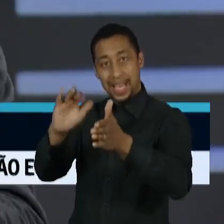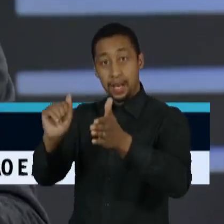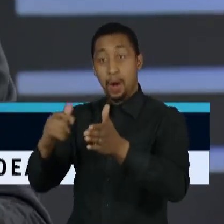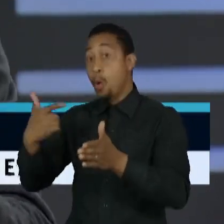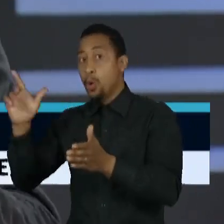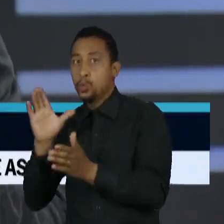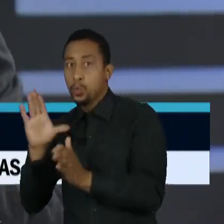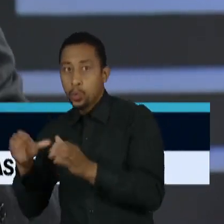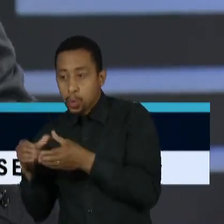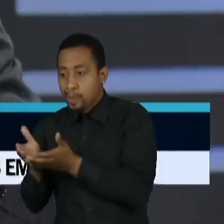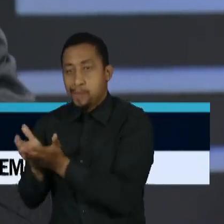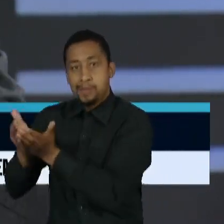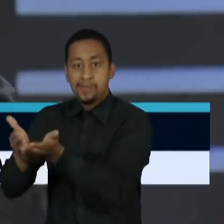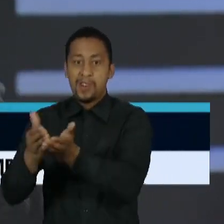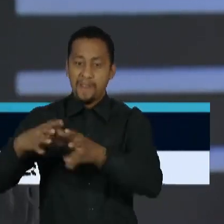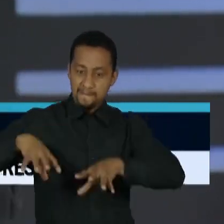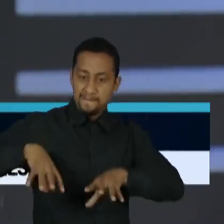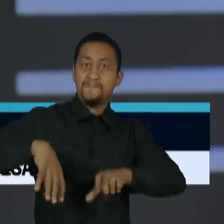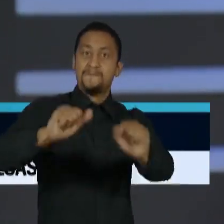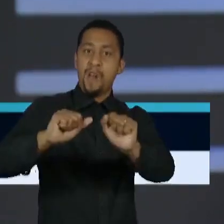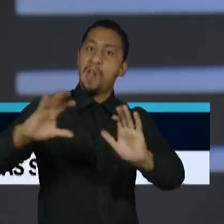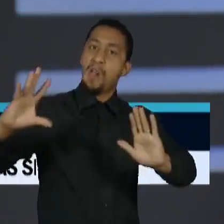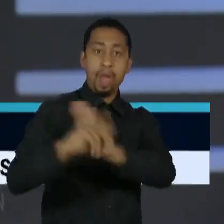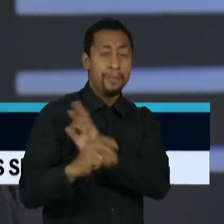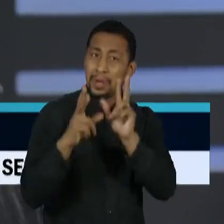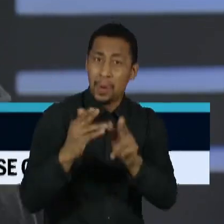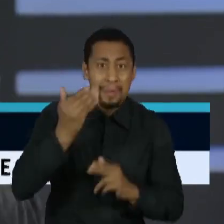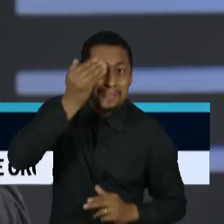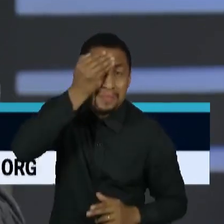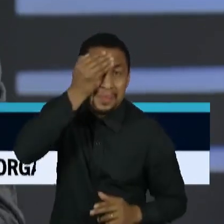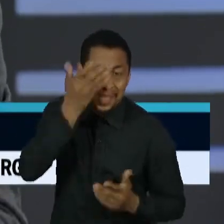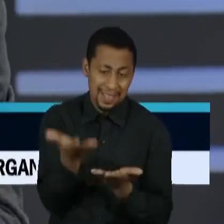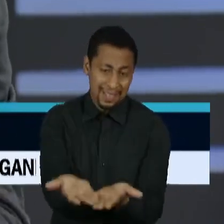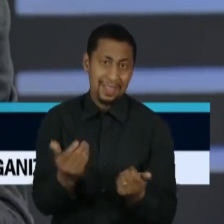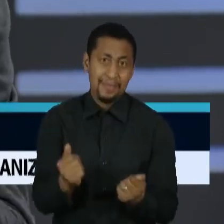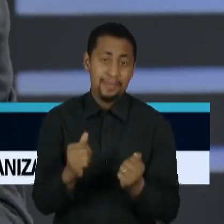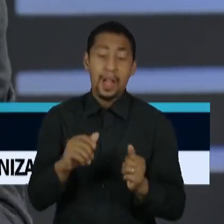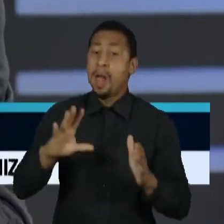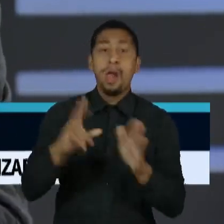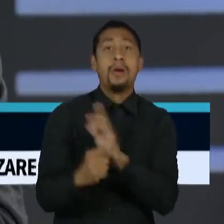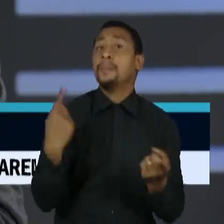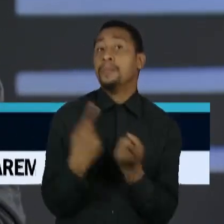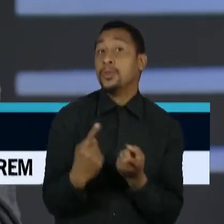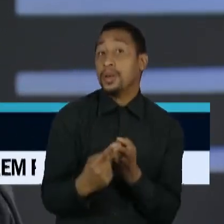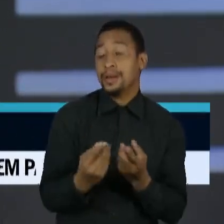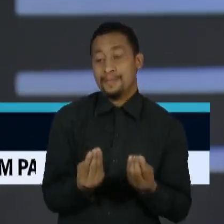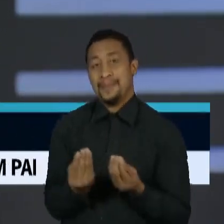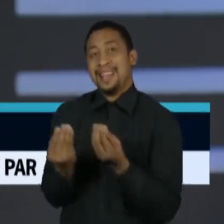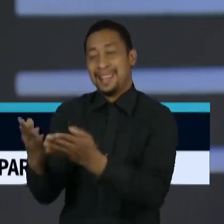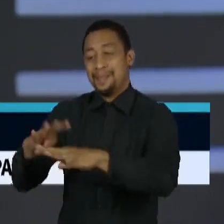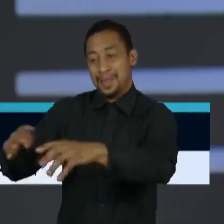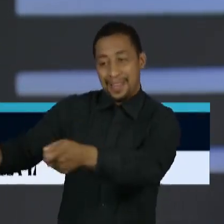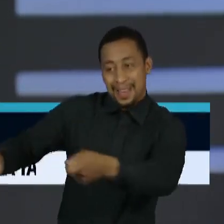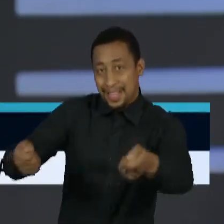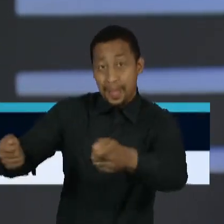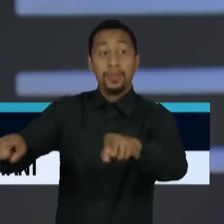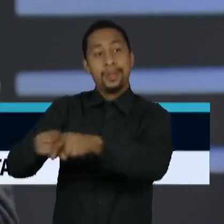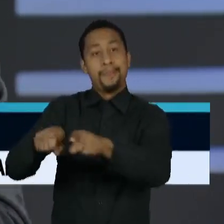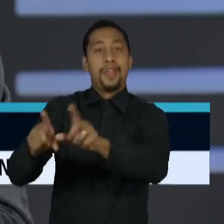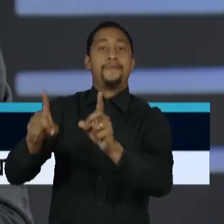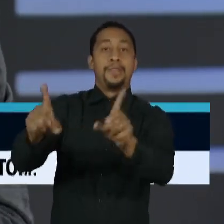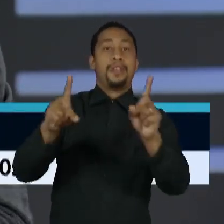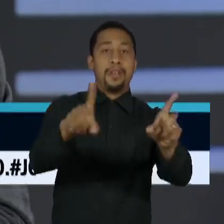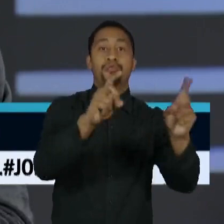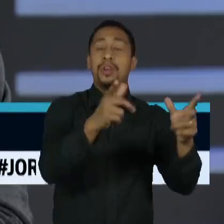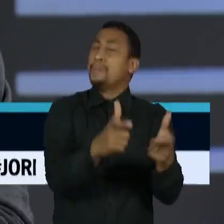roubar o diesel, que uma parte é levado para o garimpo e a outra é comercializado. Mas grande parte desse diesel ia para o garimpo, para os